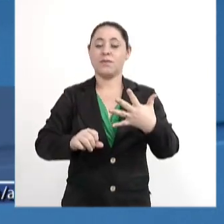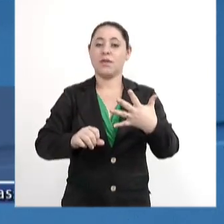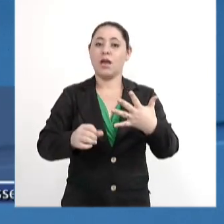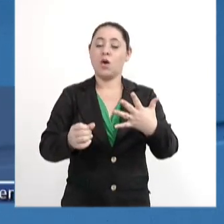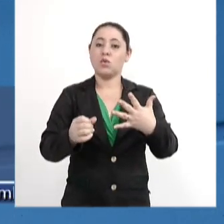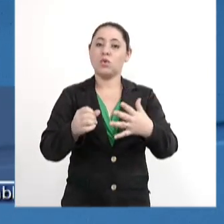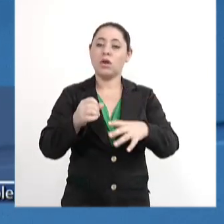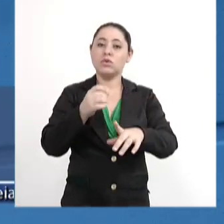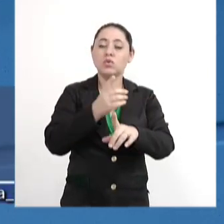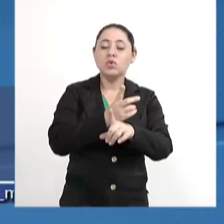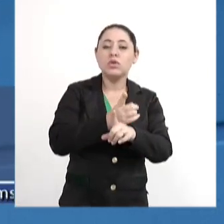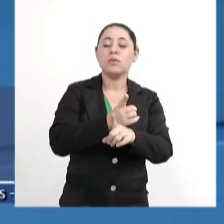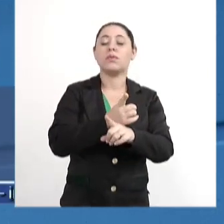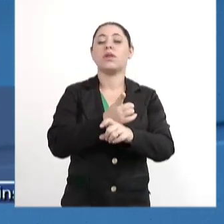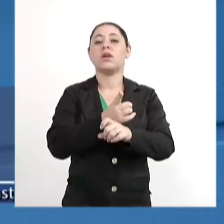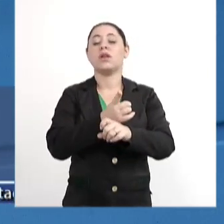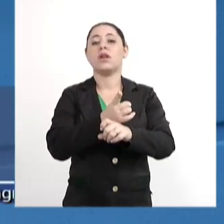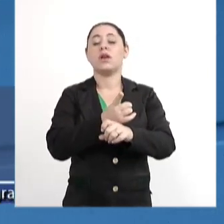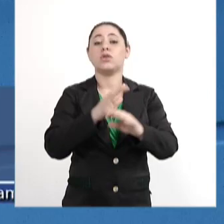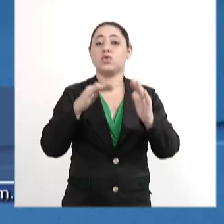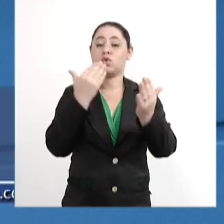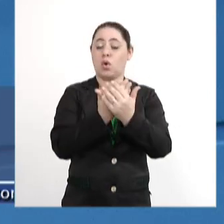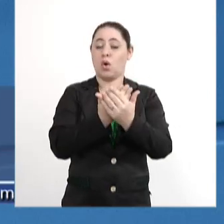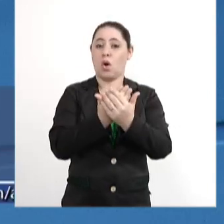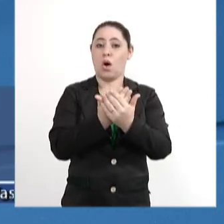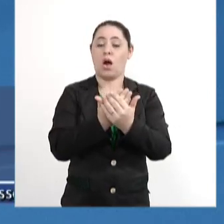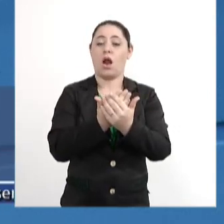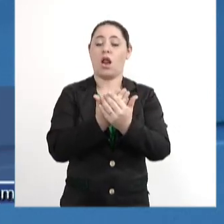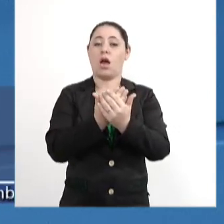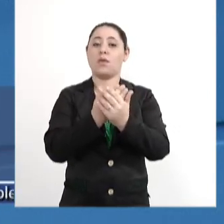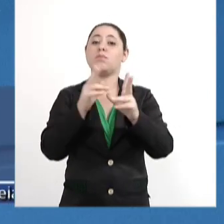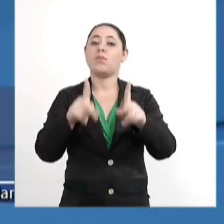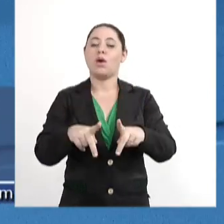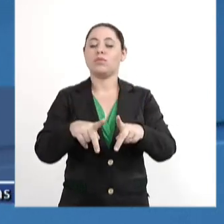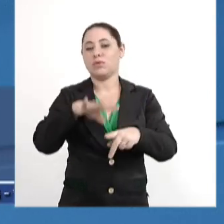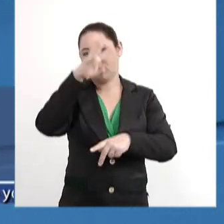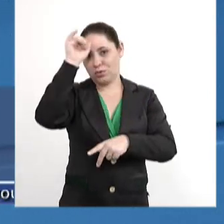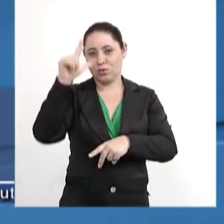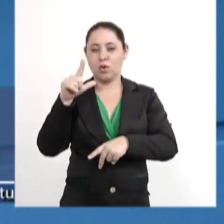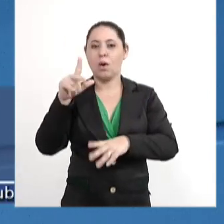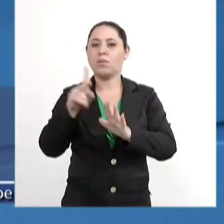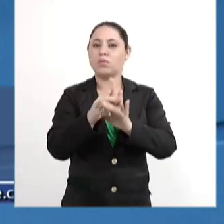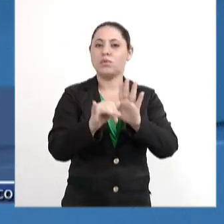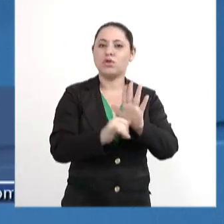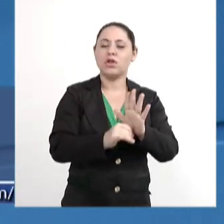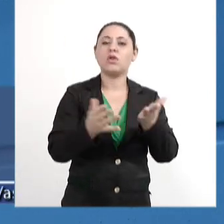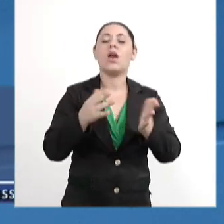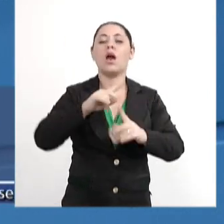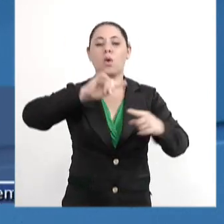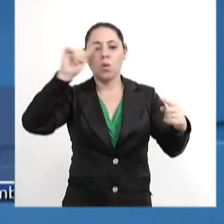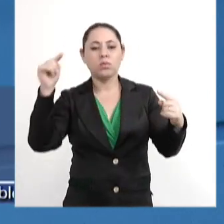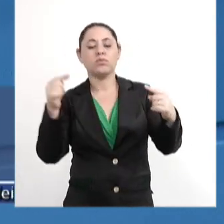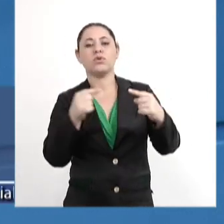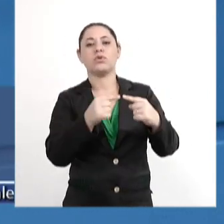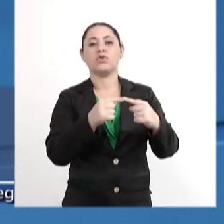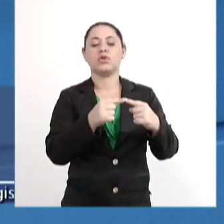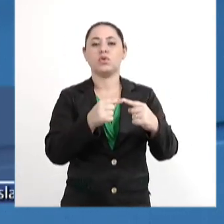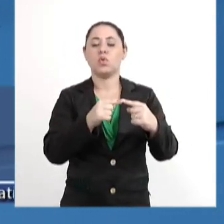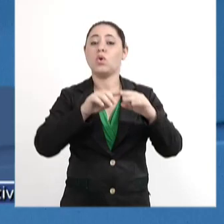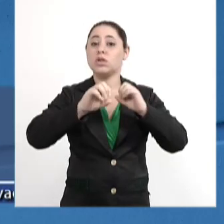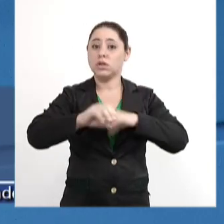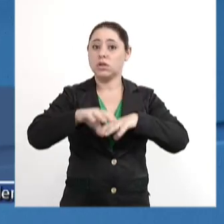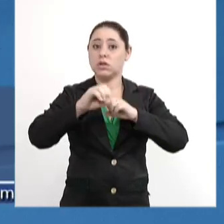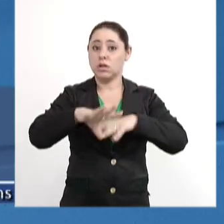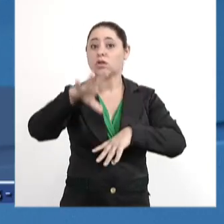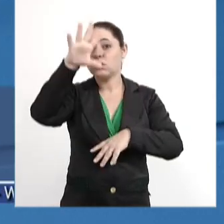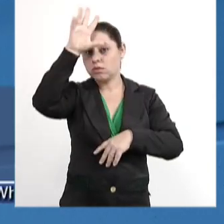componentes curriculares das escolas da Rede Estadual de Ensino de Mato Grosso do Sul. Esse projeto tem como objetivo contemplar o ensino e